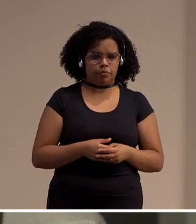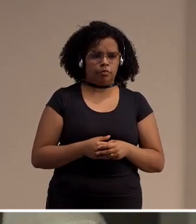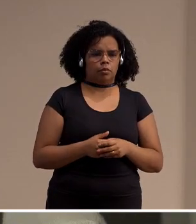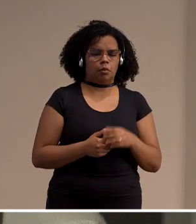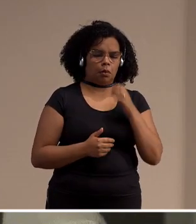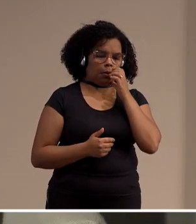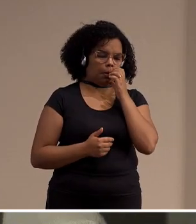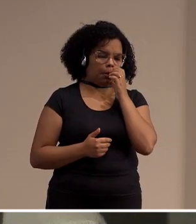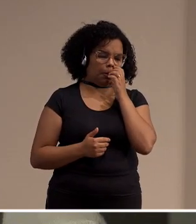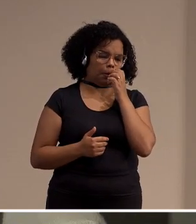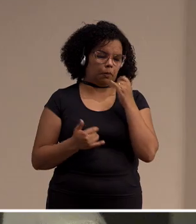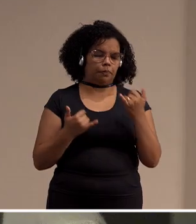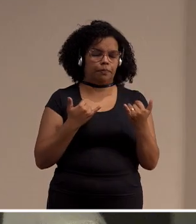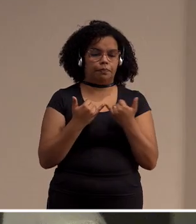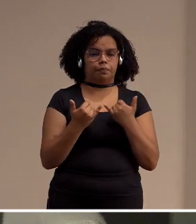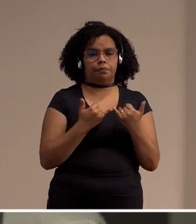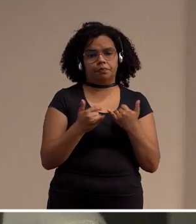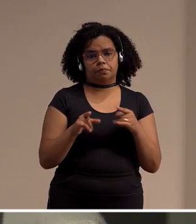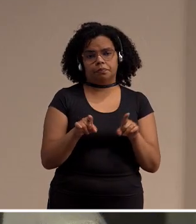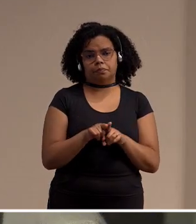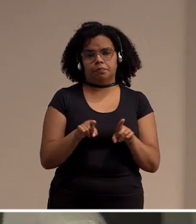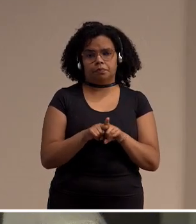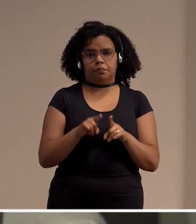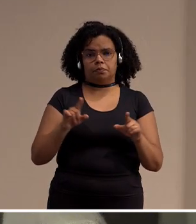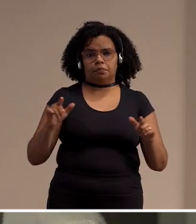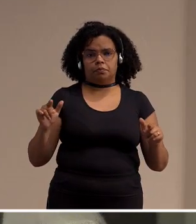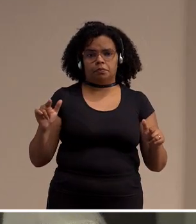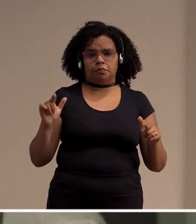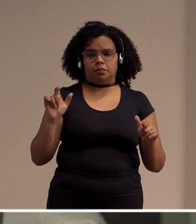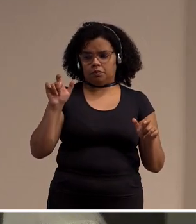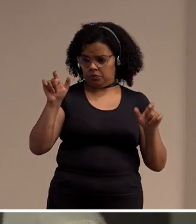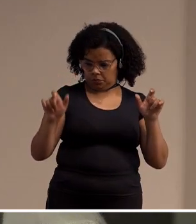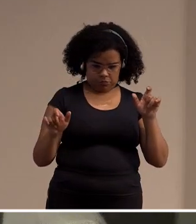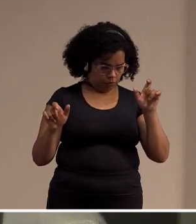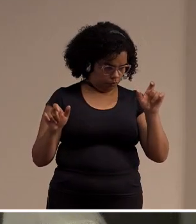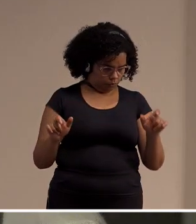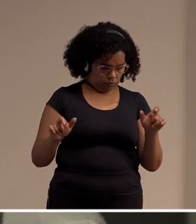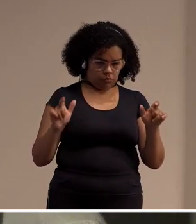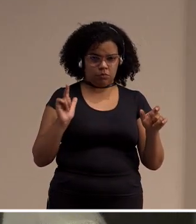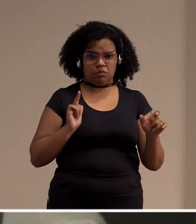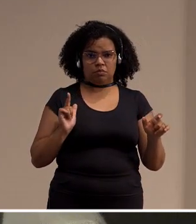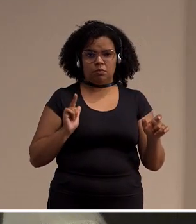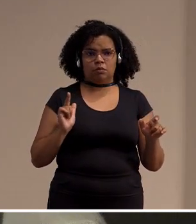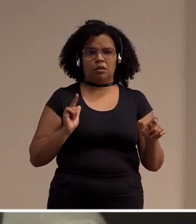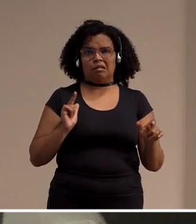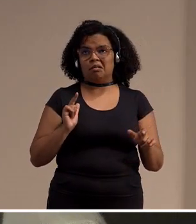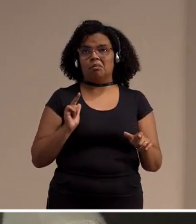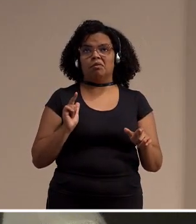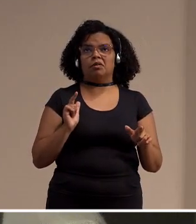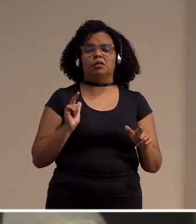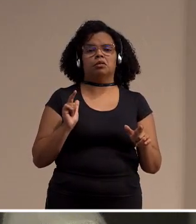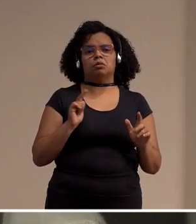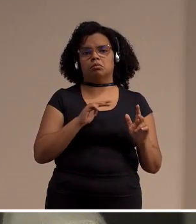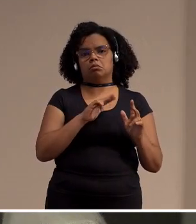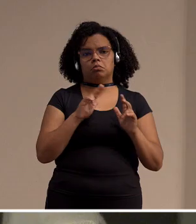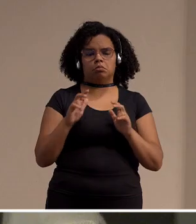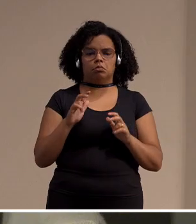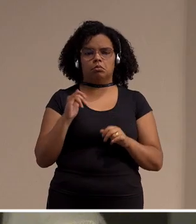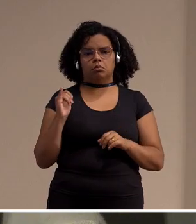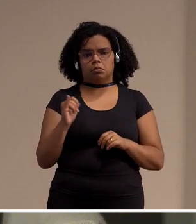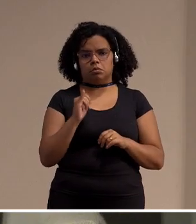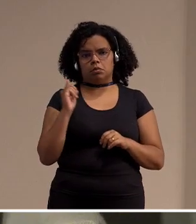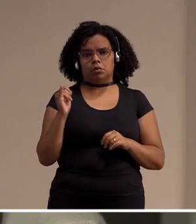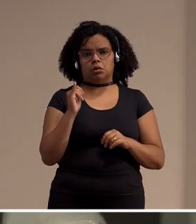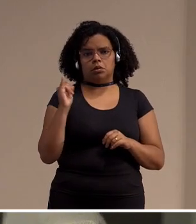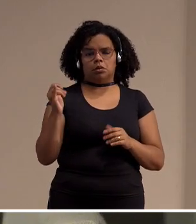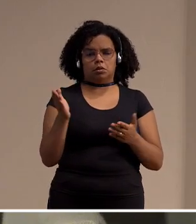que essa guerra contra a noção de sujeito hoje é uma das vertentes mais importantes da literatura de ficção